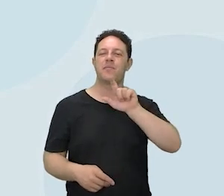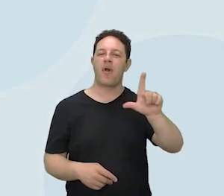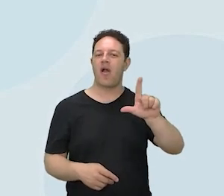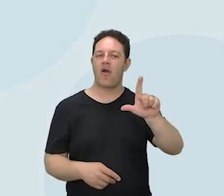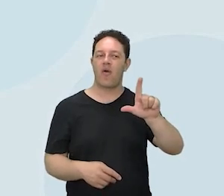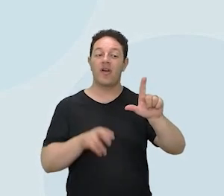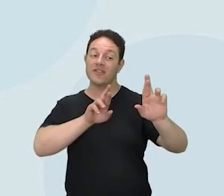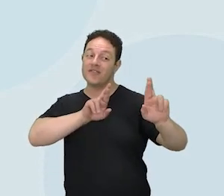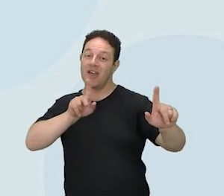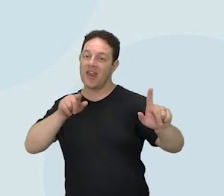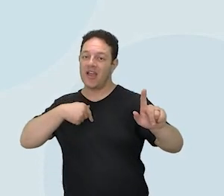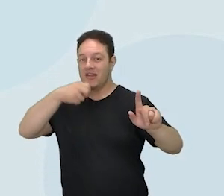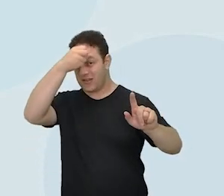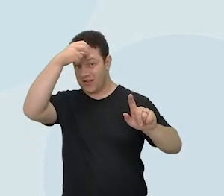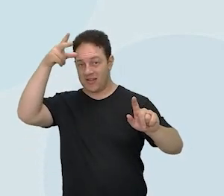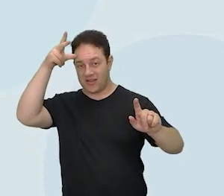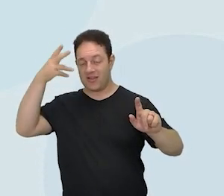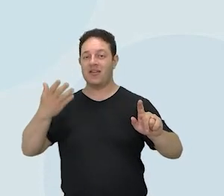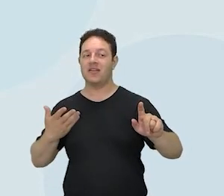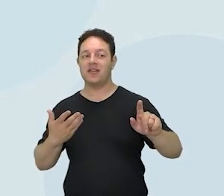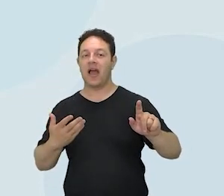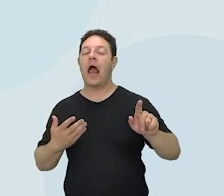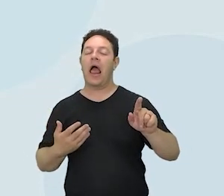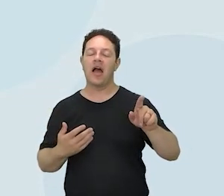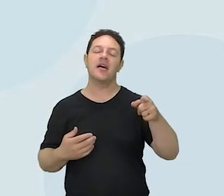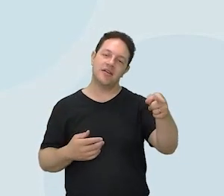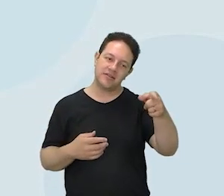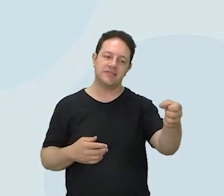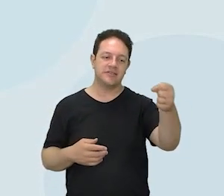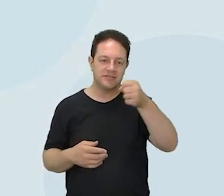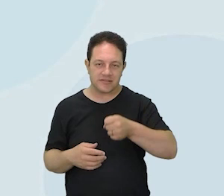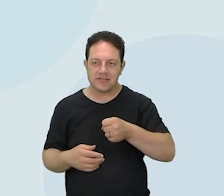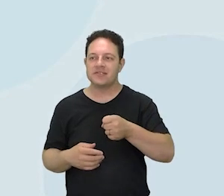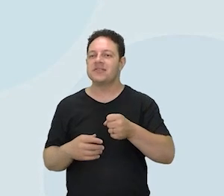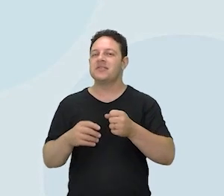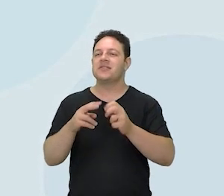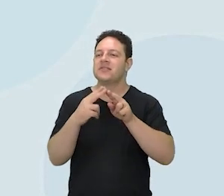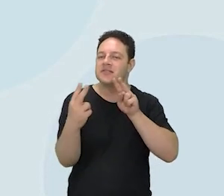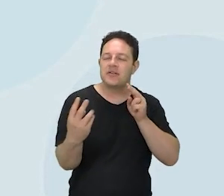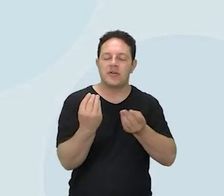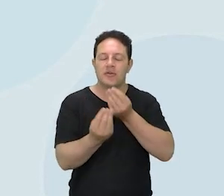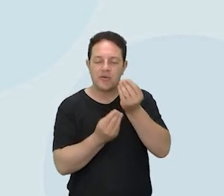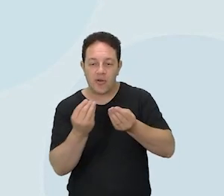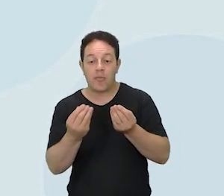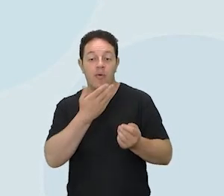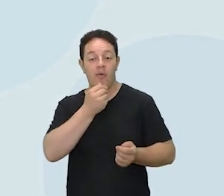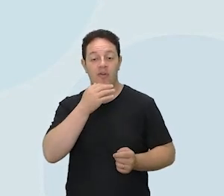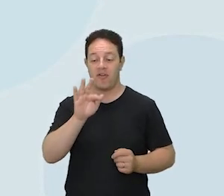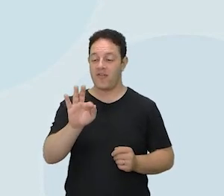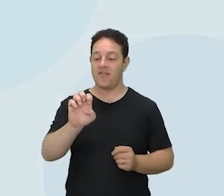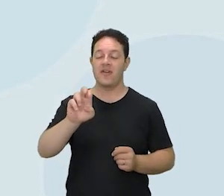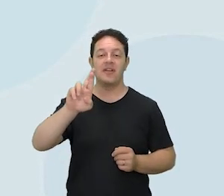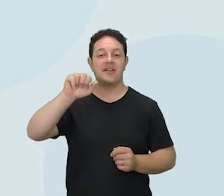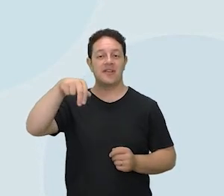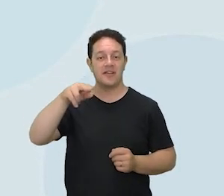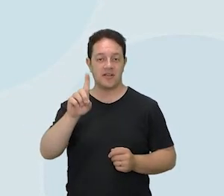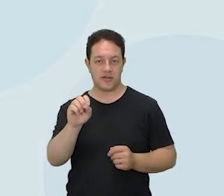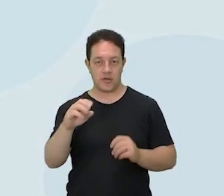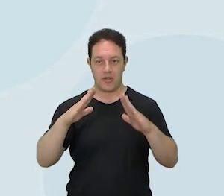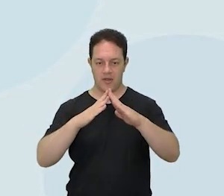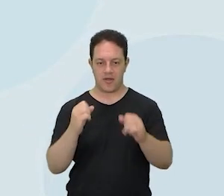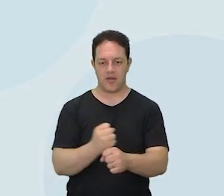aula online, e o professor Fernando, para colocar essa casa de pé, ele faz, né, o resgate de